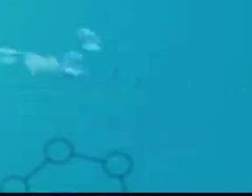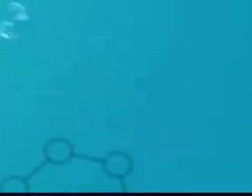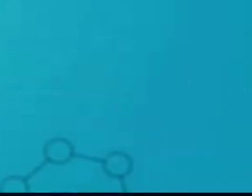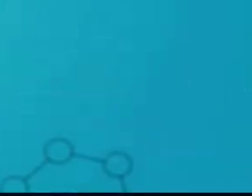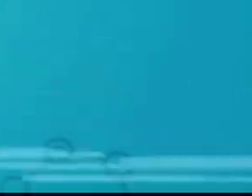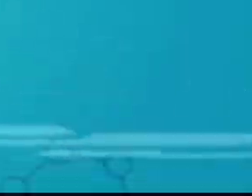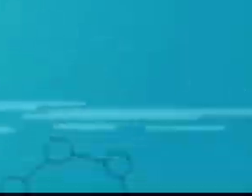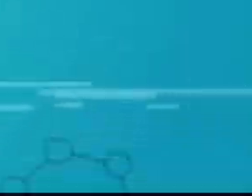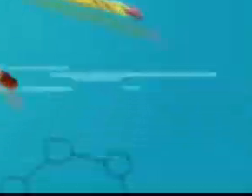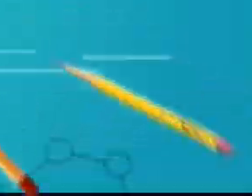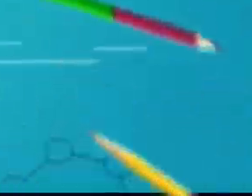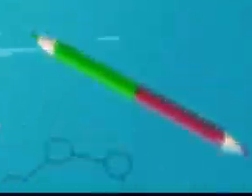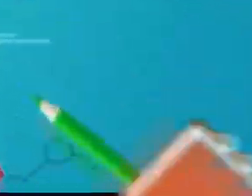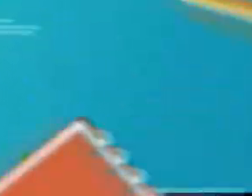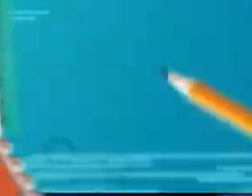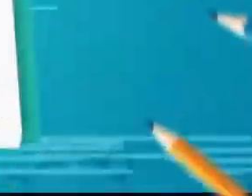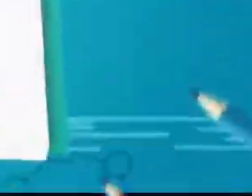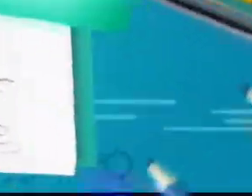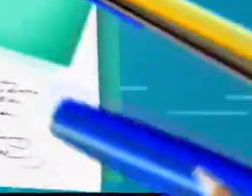o